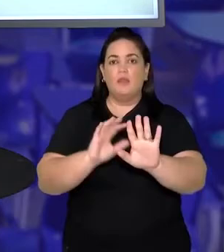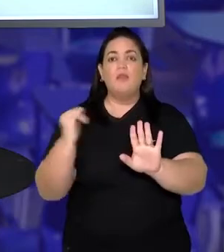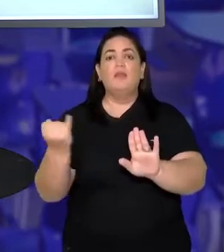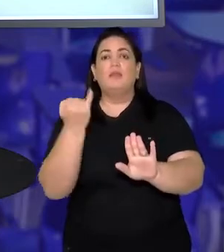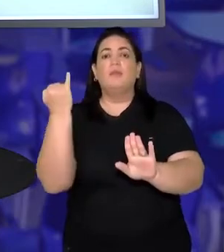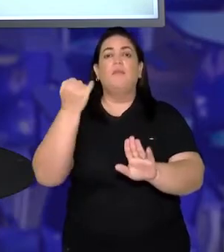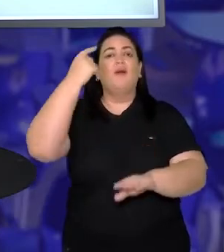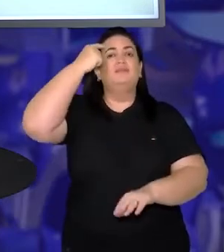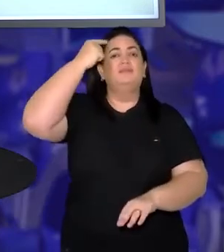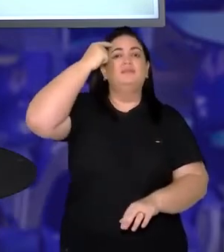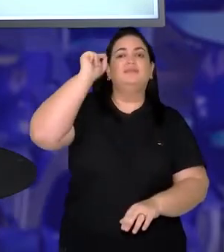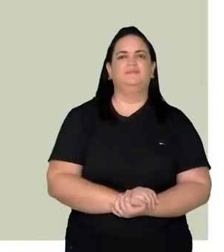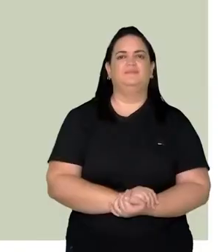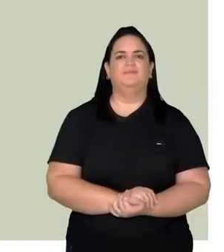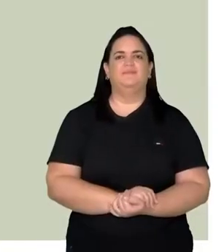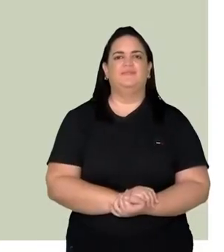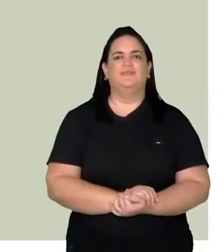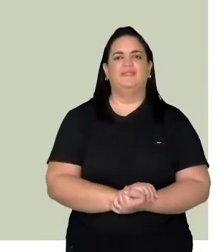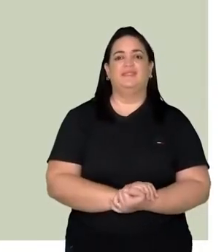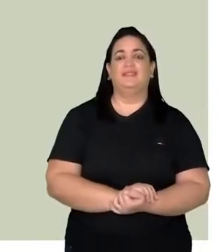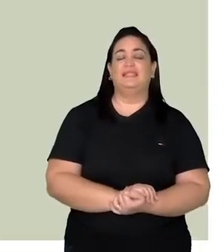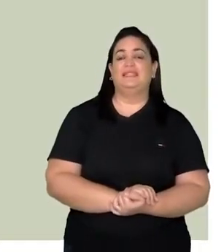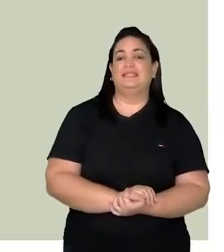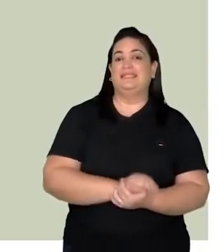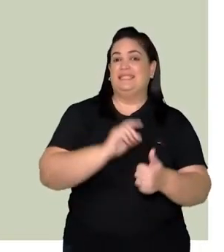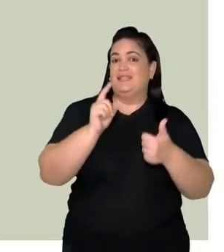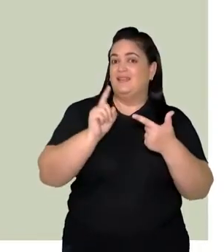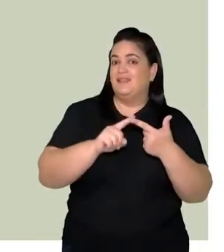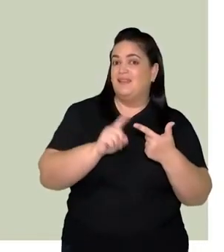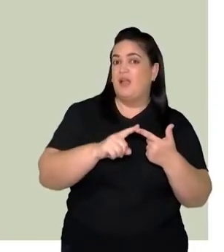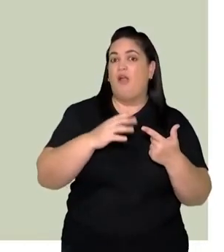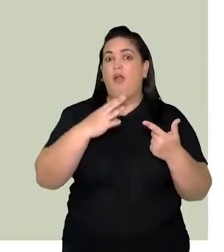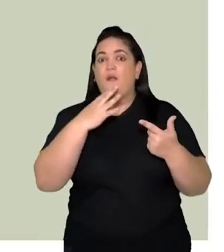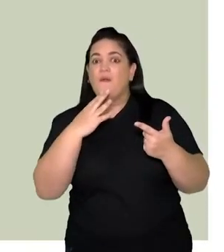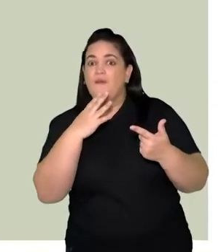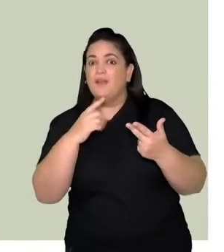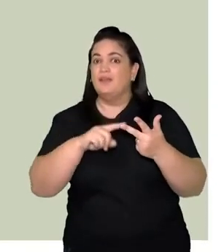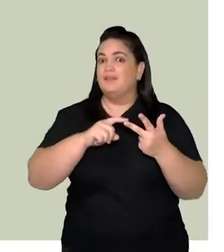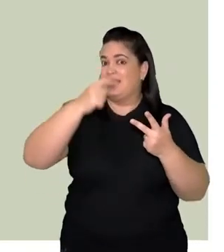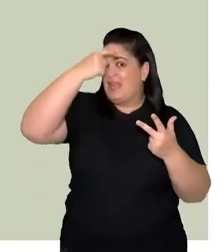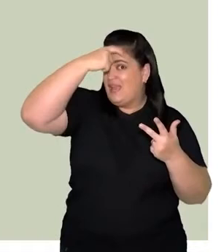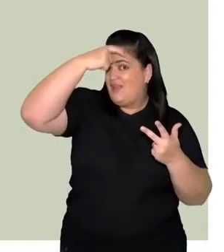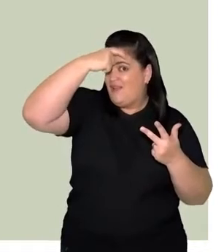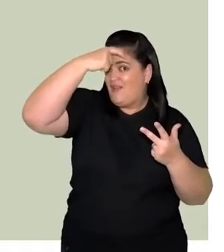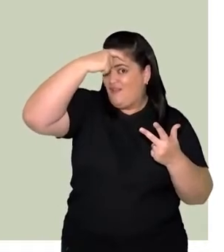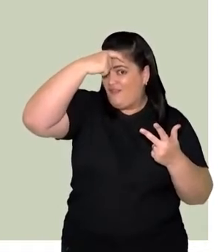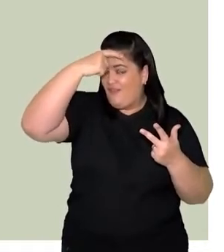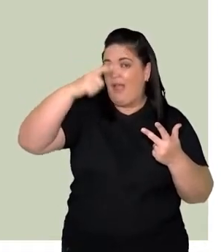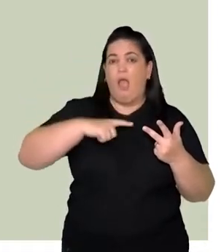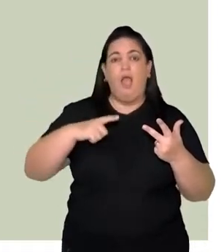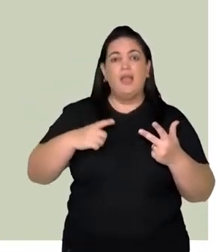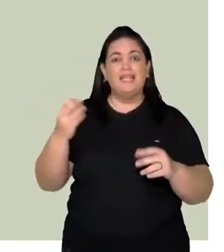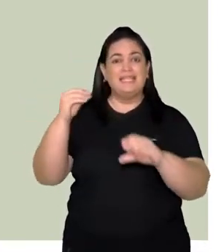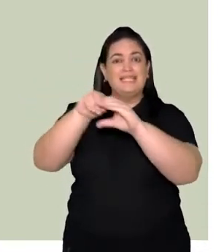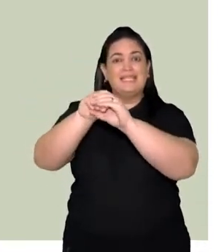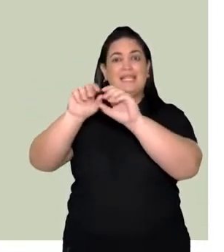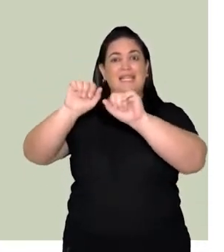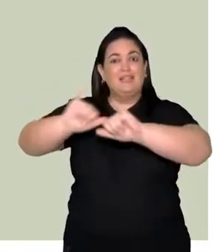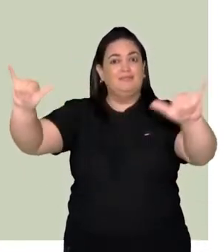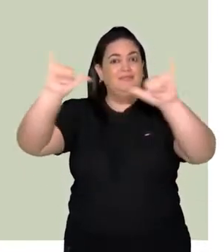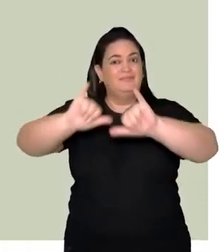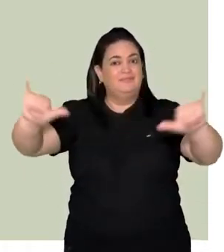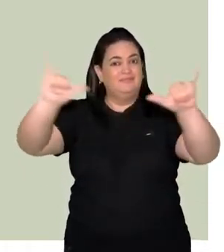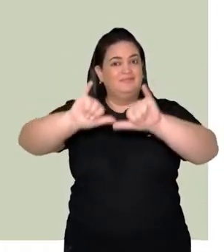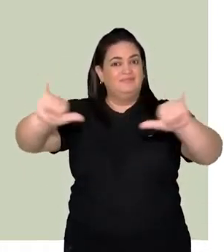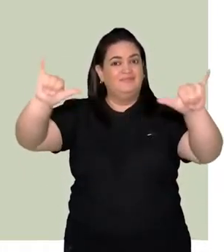é importante a gente pensar o seguinte. Ter conhecimento e uma boa consciência sobre os apelos das campanhas